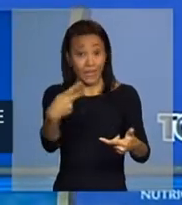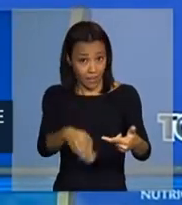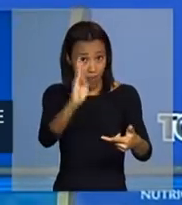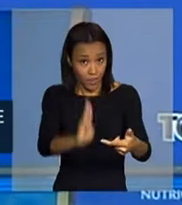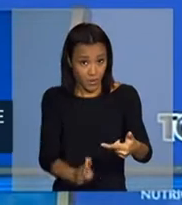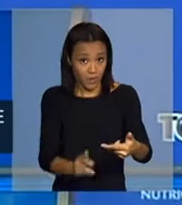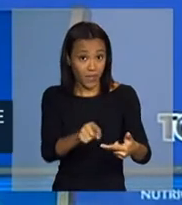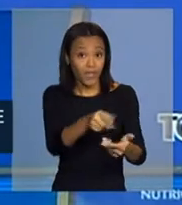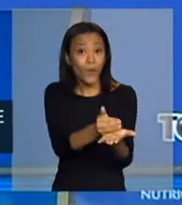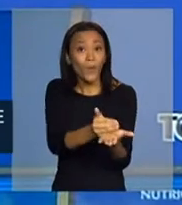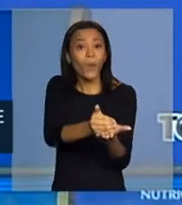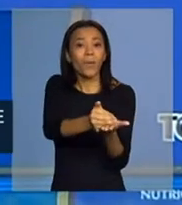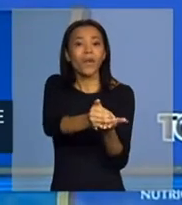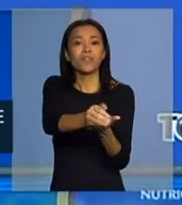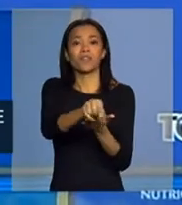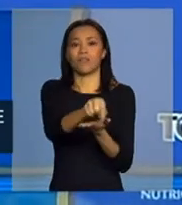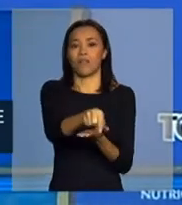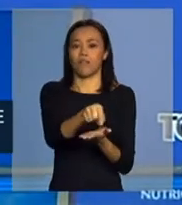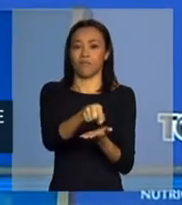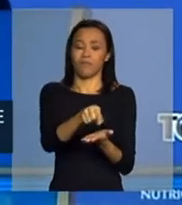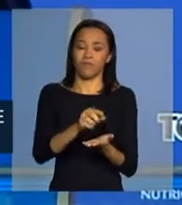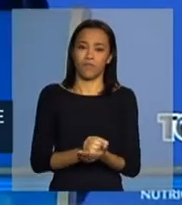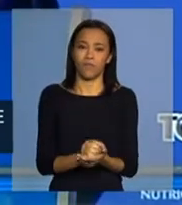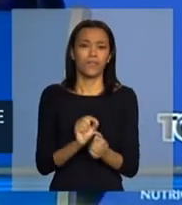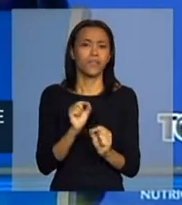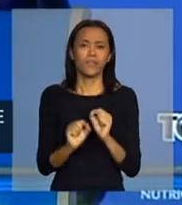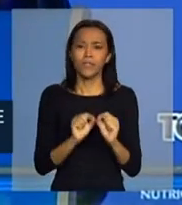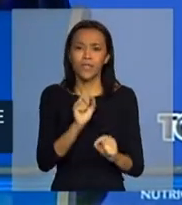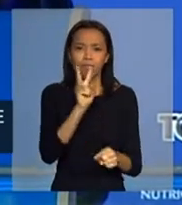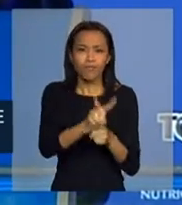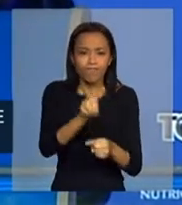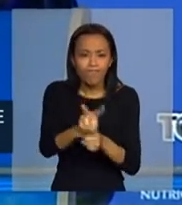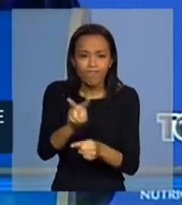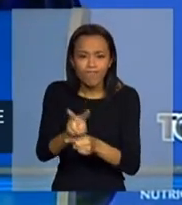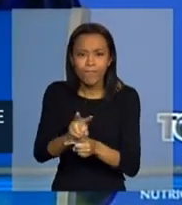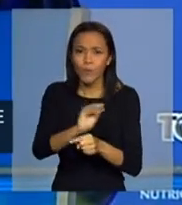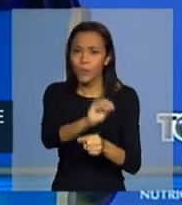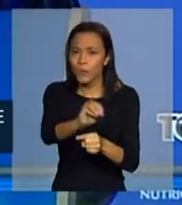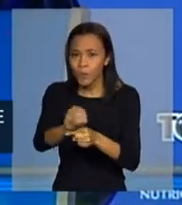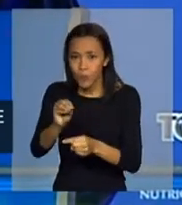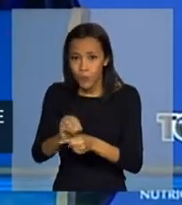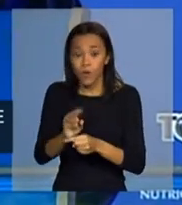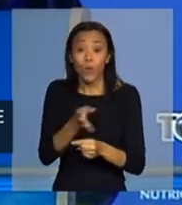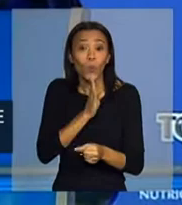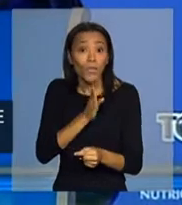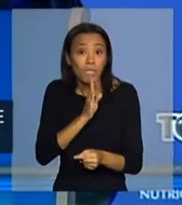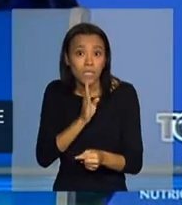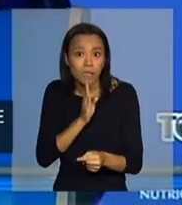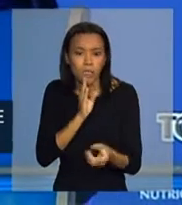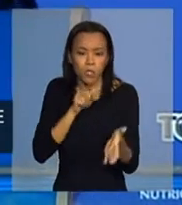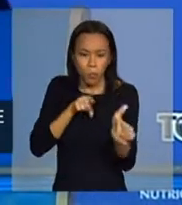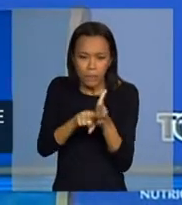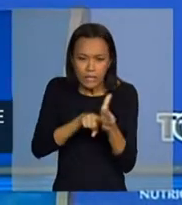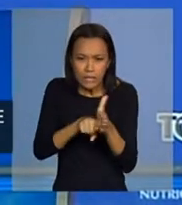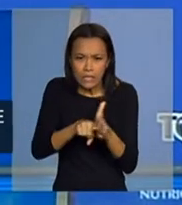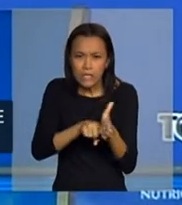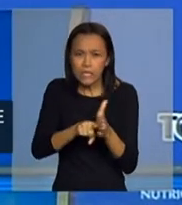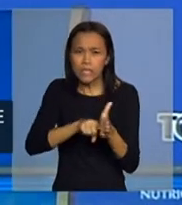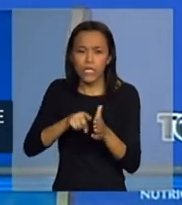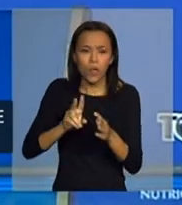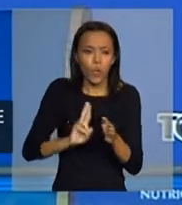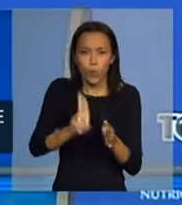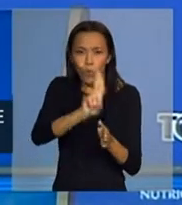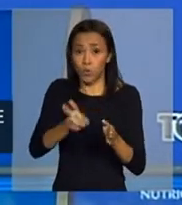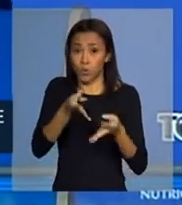a iniciativa de criar e produzir conhecimento e tecnologia, melhorando a